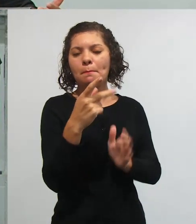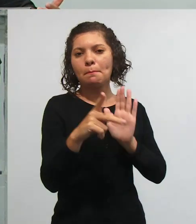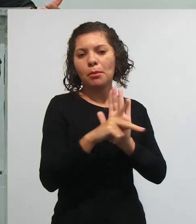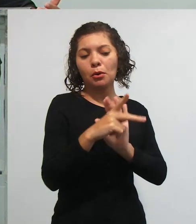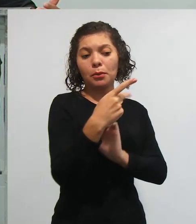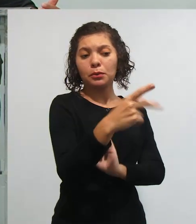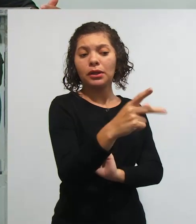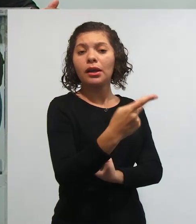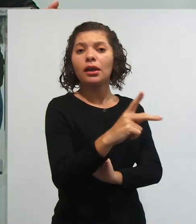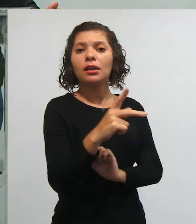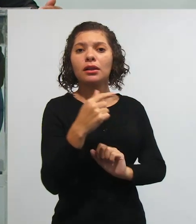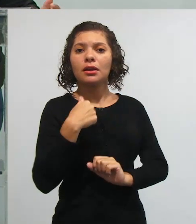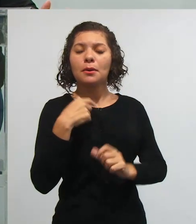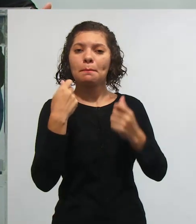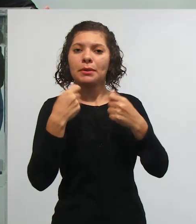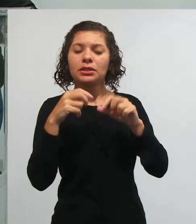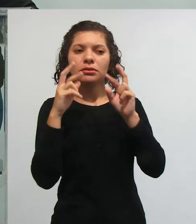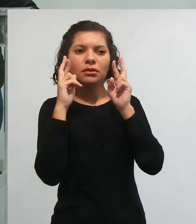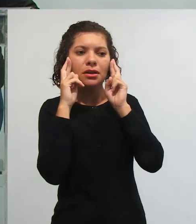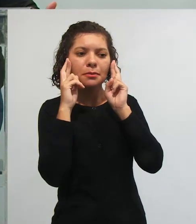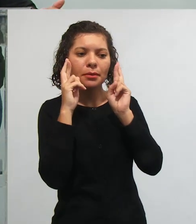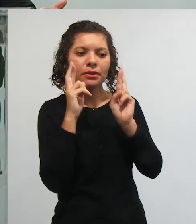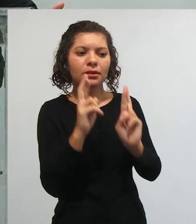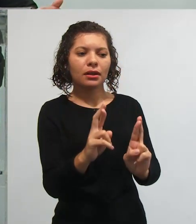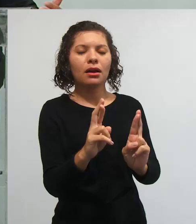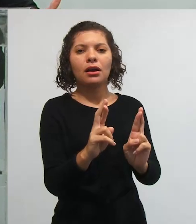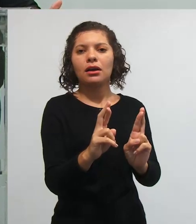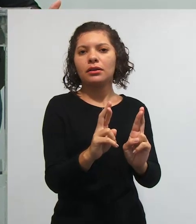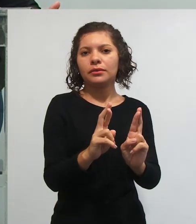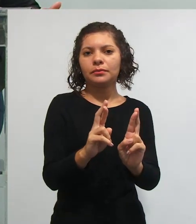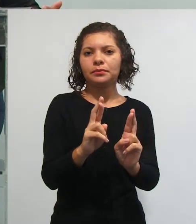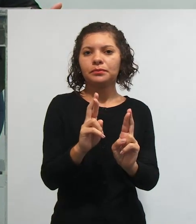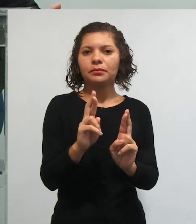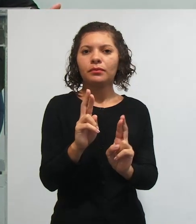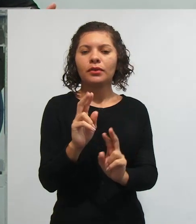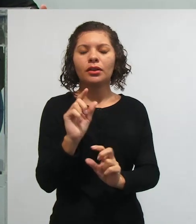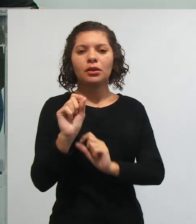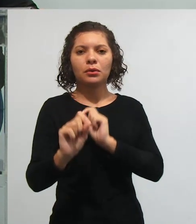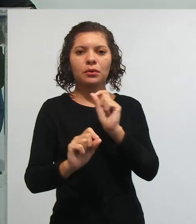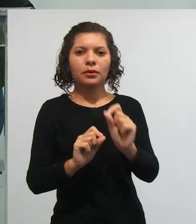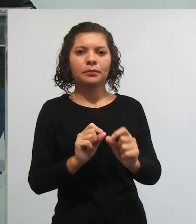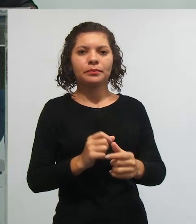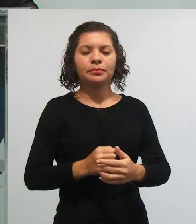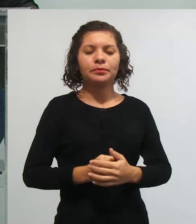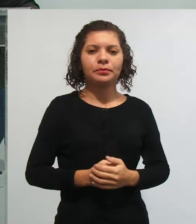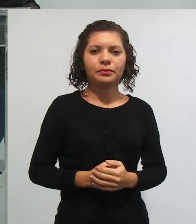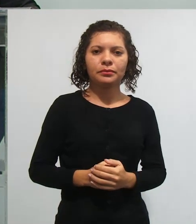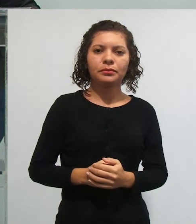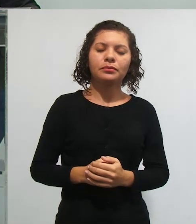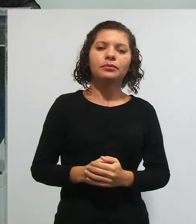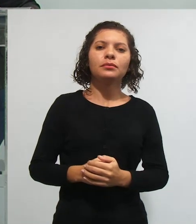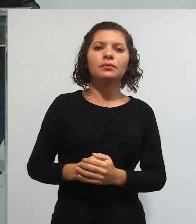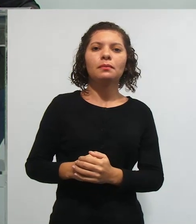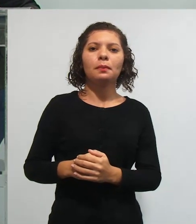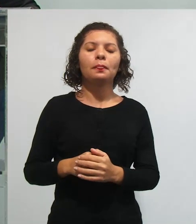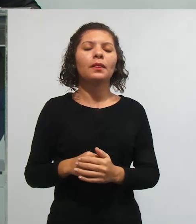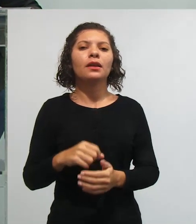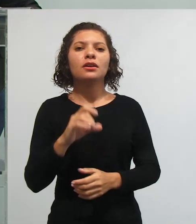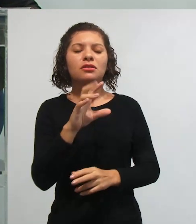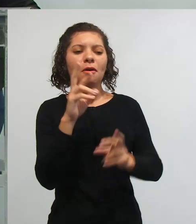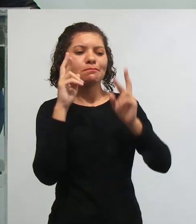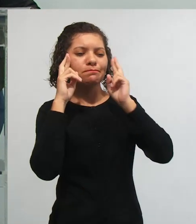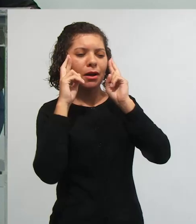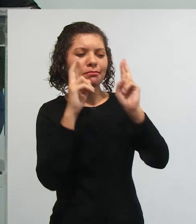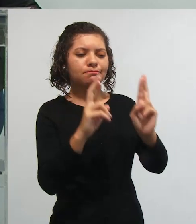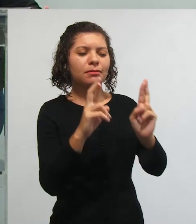conhecê-lo e não só respeitar não só tolerância nós não podemos mais falar de tolerância